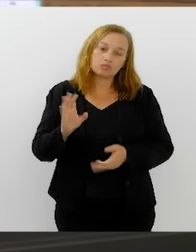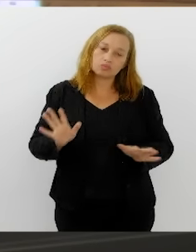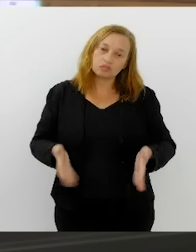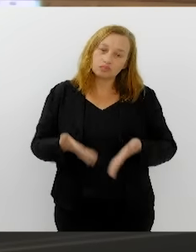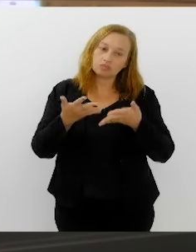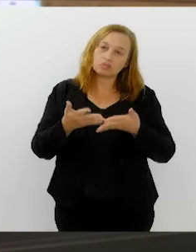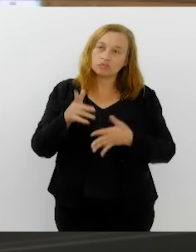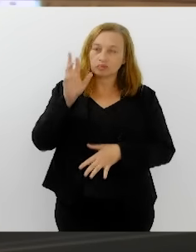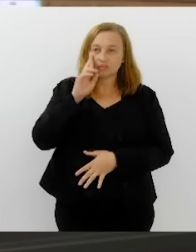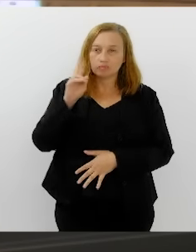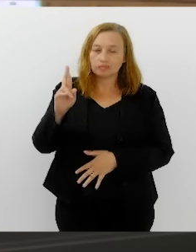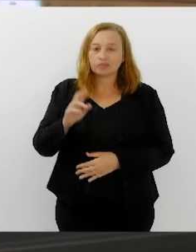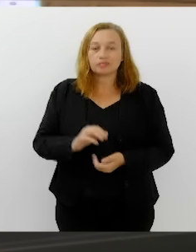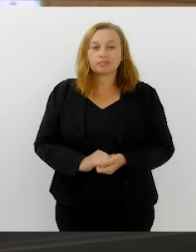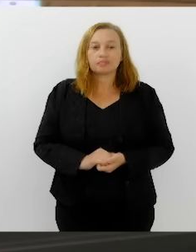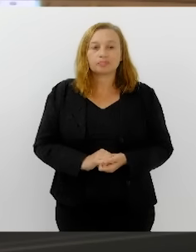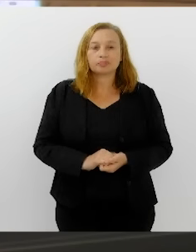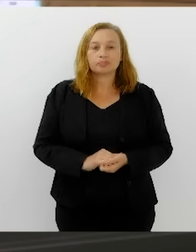senhor,